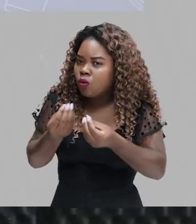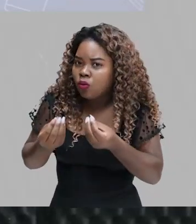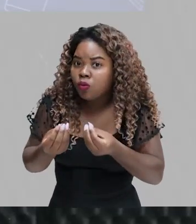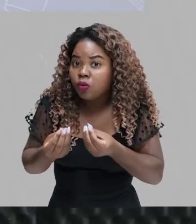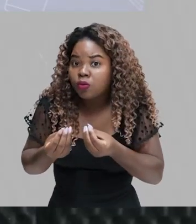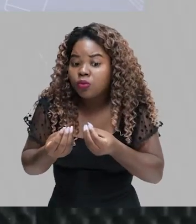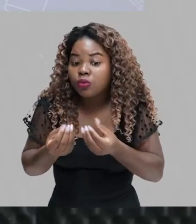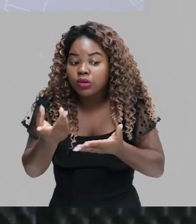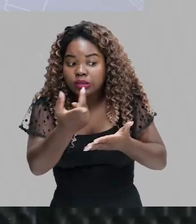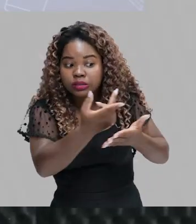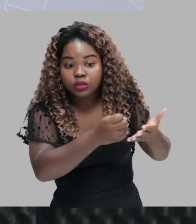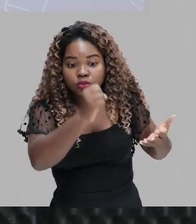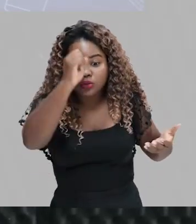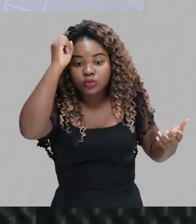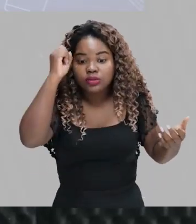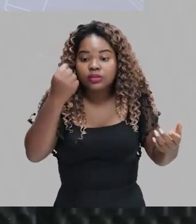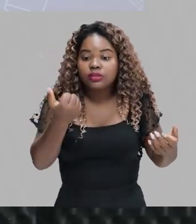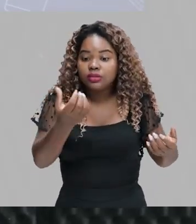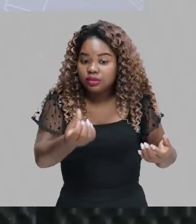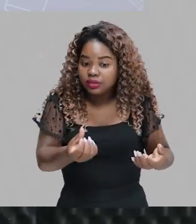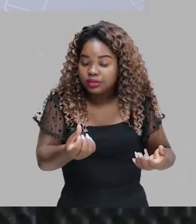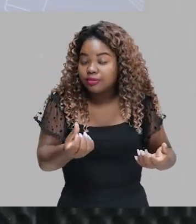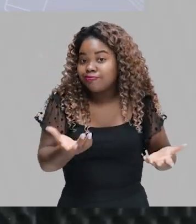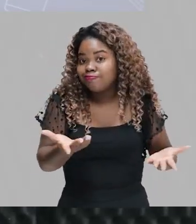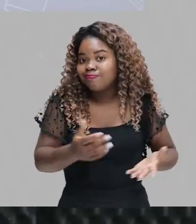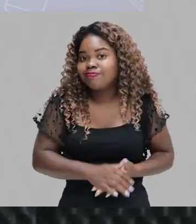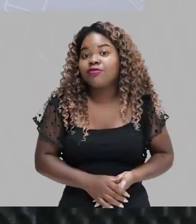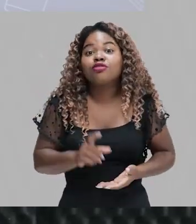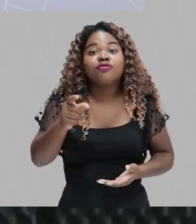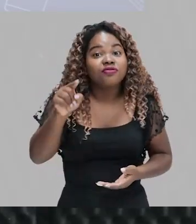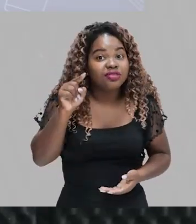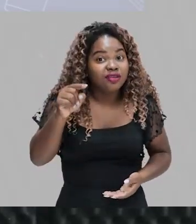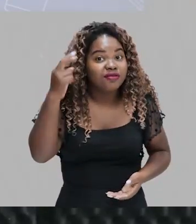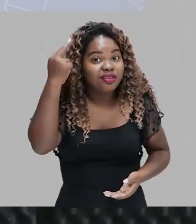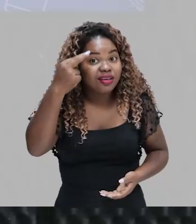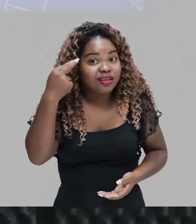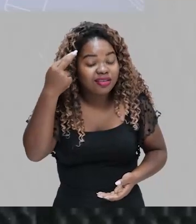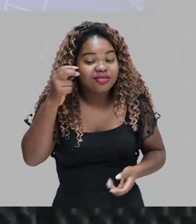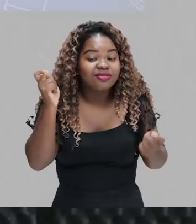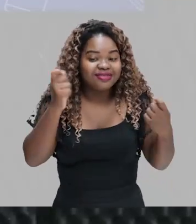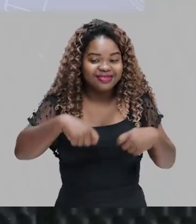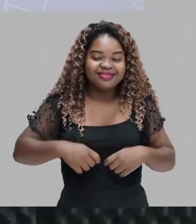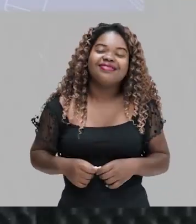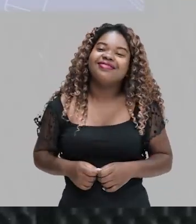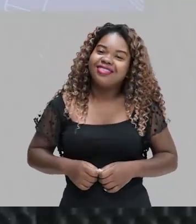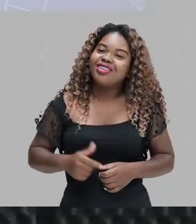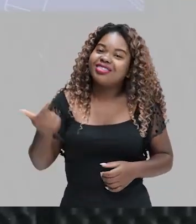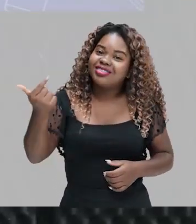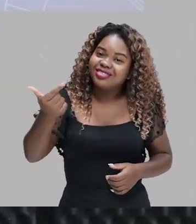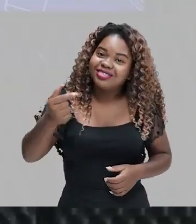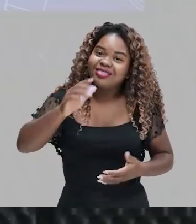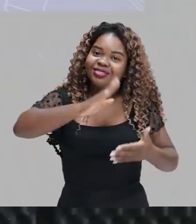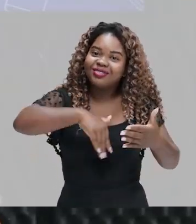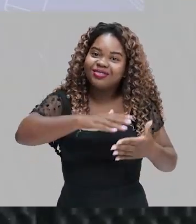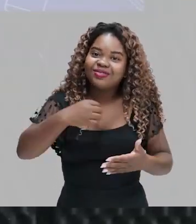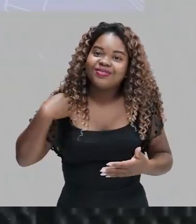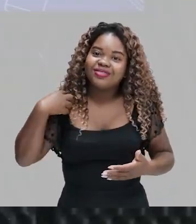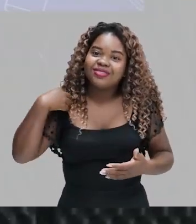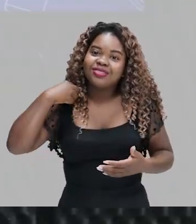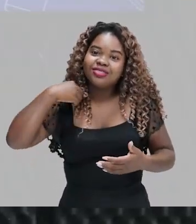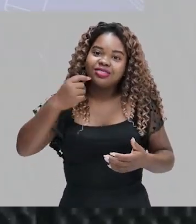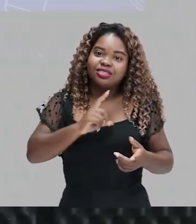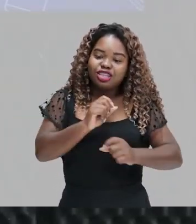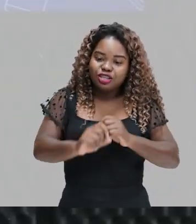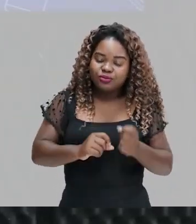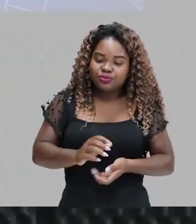XVI? Então, né? Vou deixar para vocês pensarem sobre as possibilidades. O homem vitruviano, onde ele descobre que o ser humano